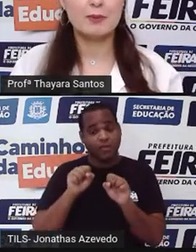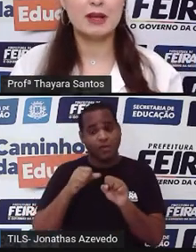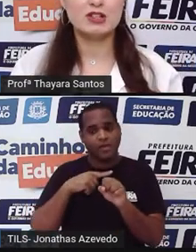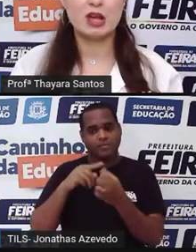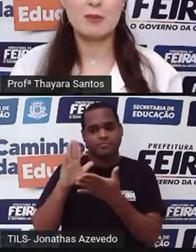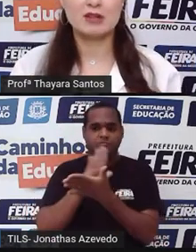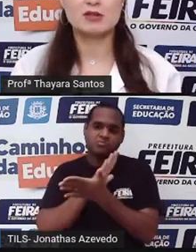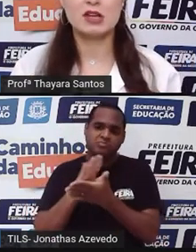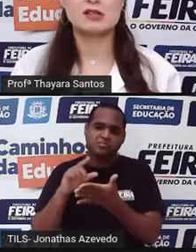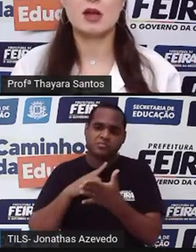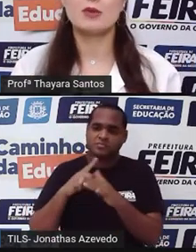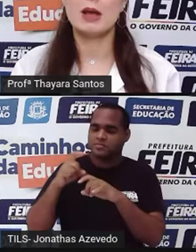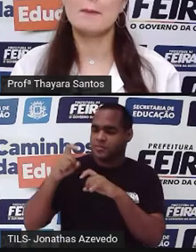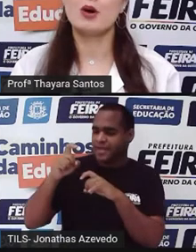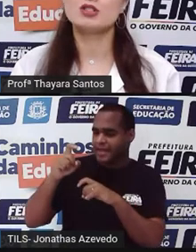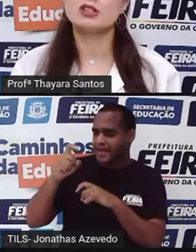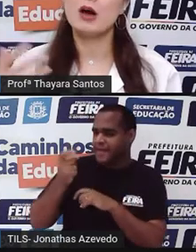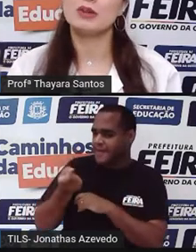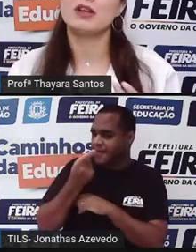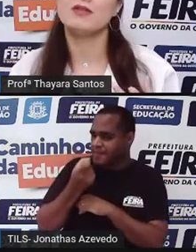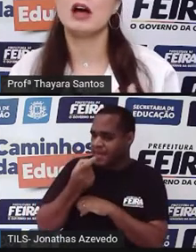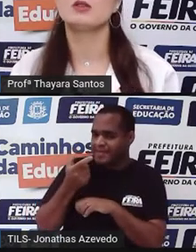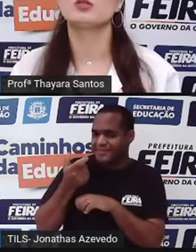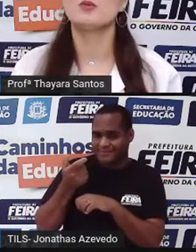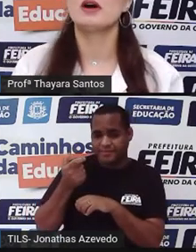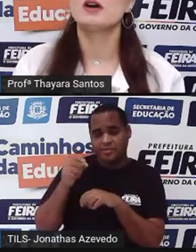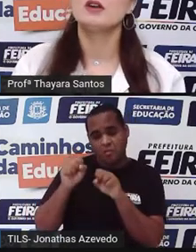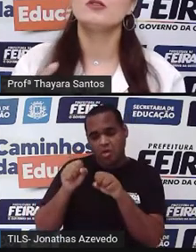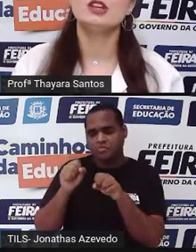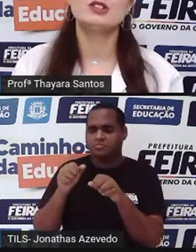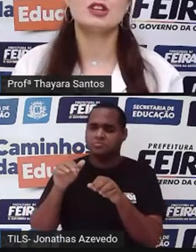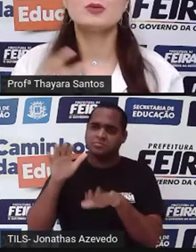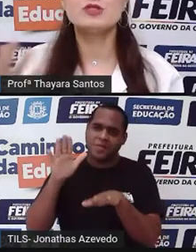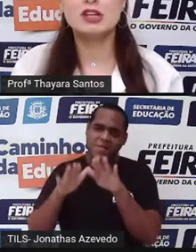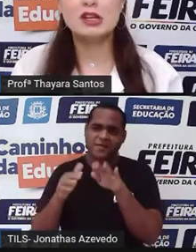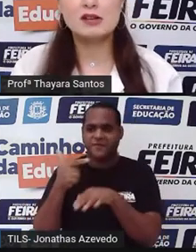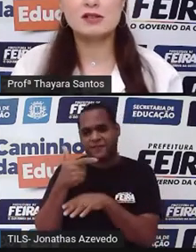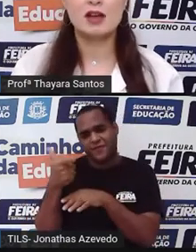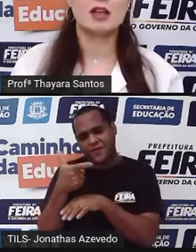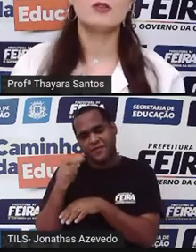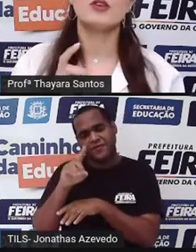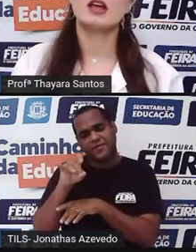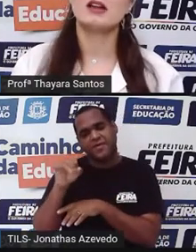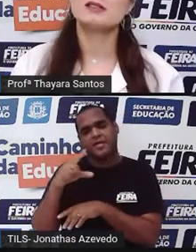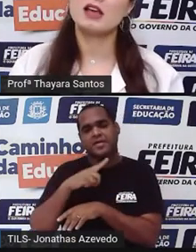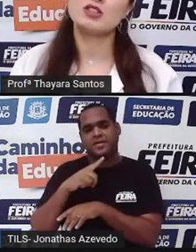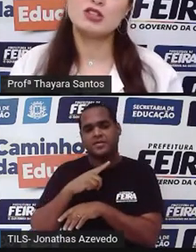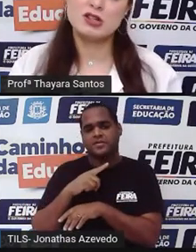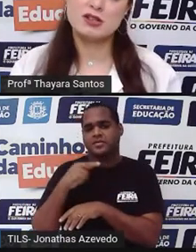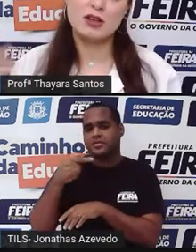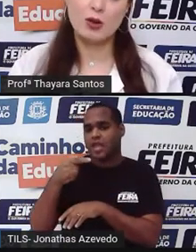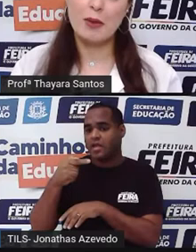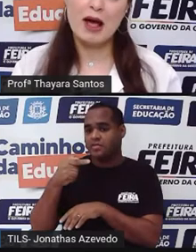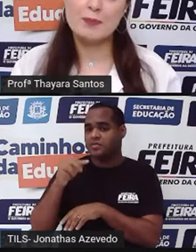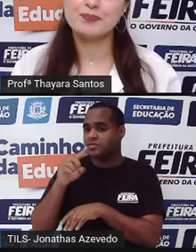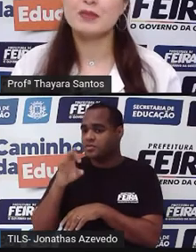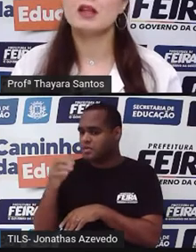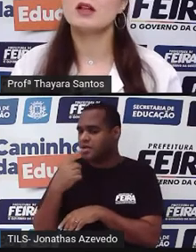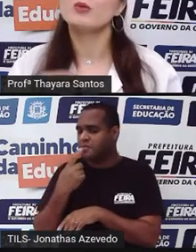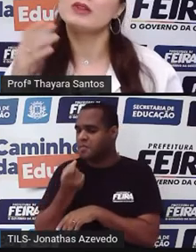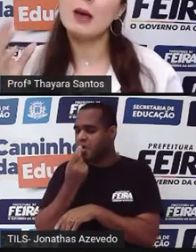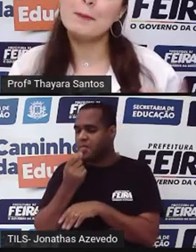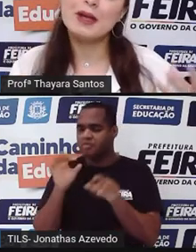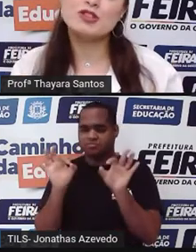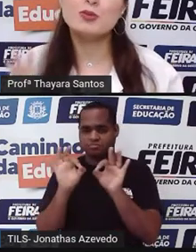alguns medicamentos desse que a mulher pode dar um intervalo toma 21 dias e fica ali sete dias tem que